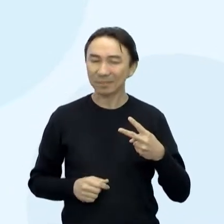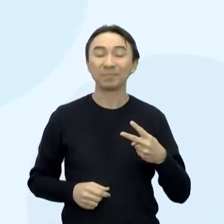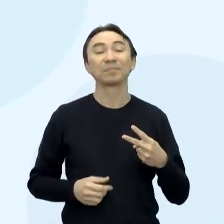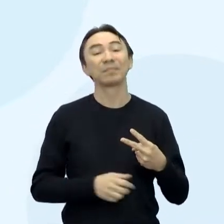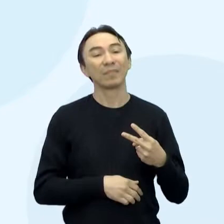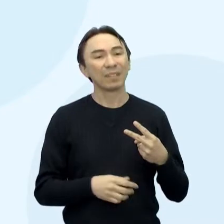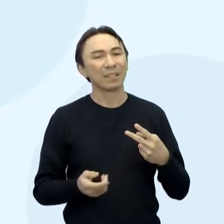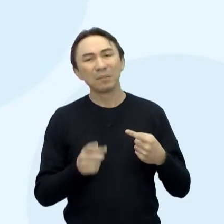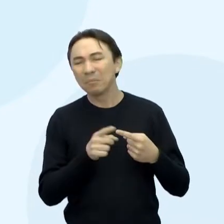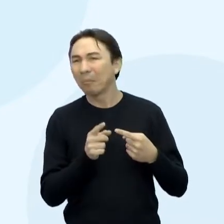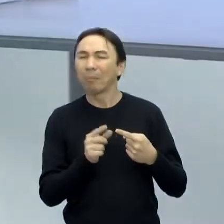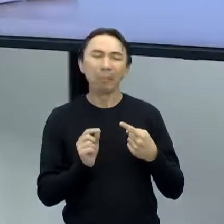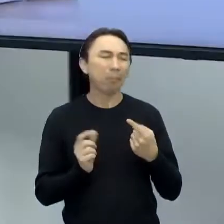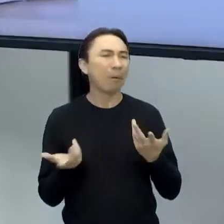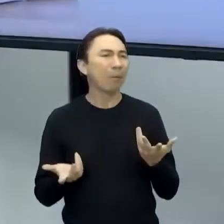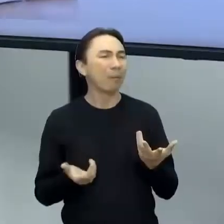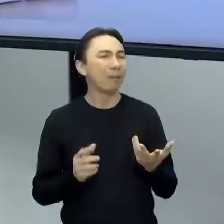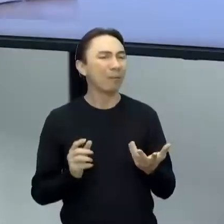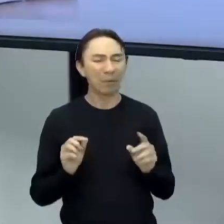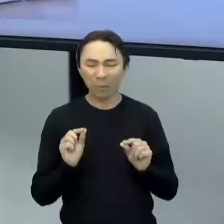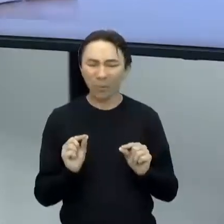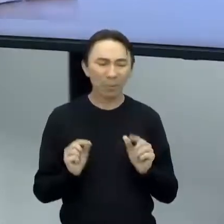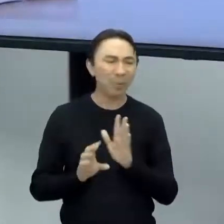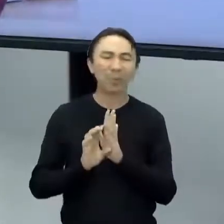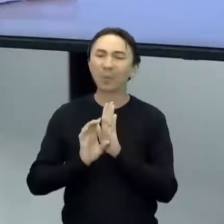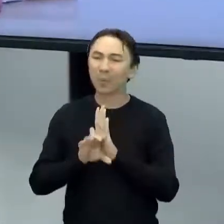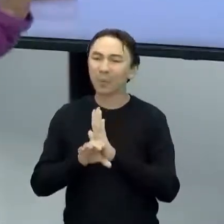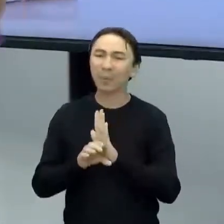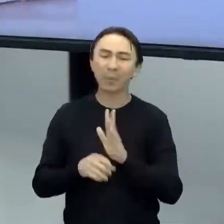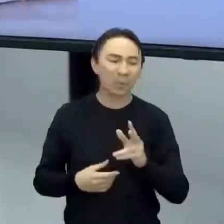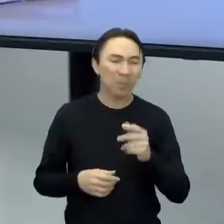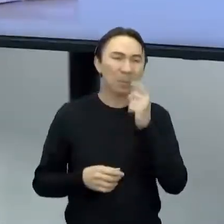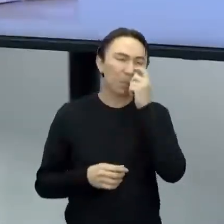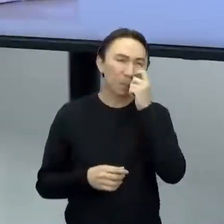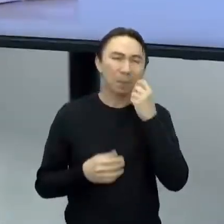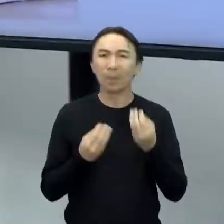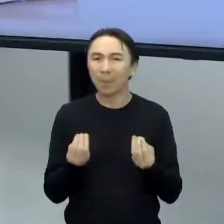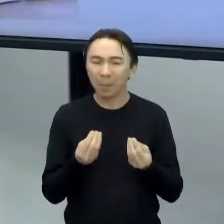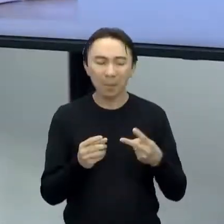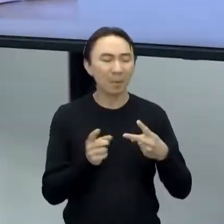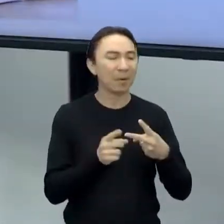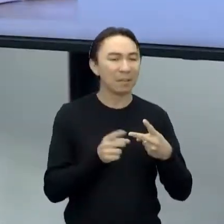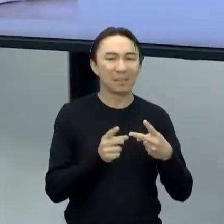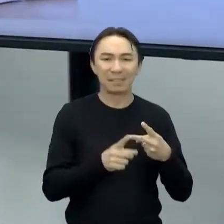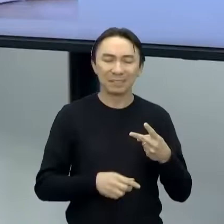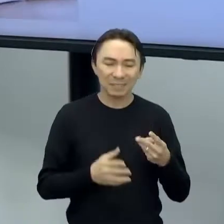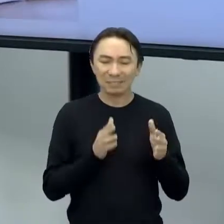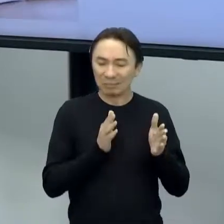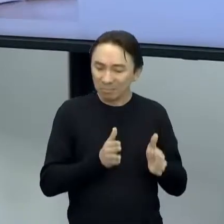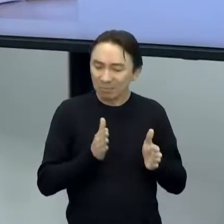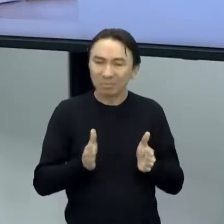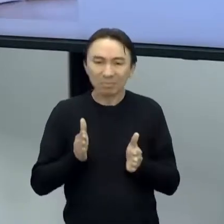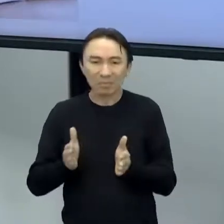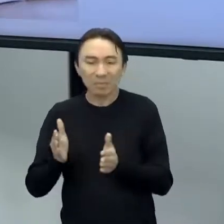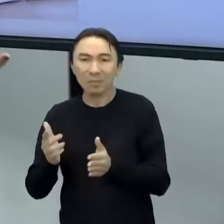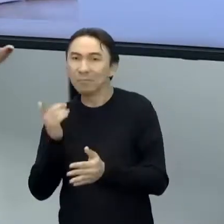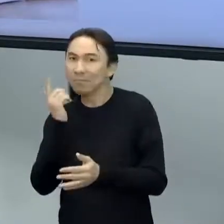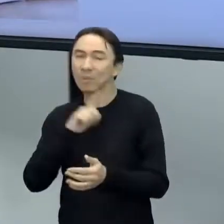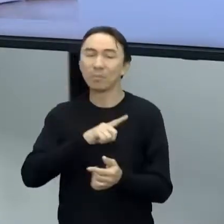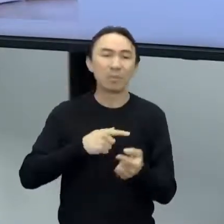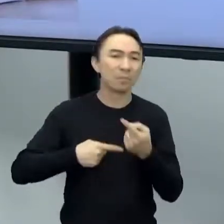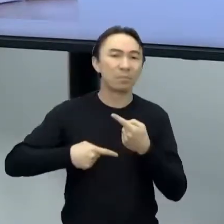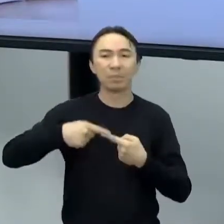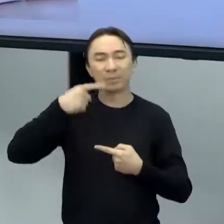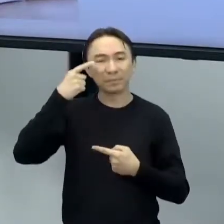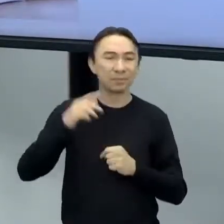o que é esse conceito e compreender e conhecer as etapas para você ter sucesso com essa forma